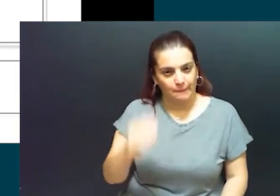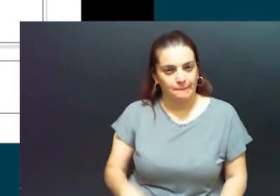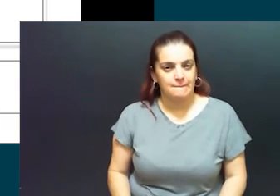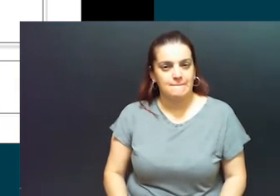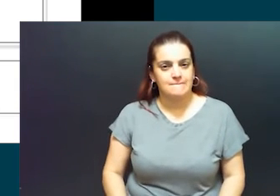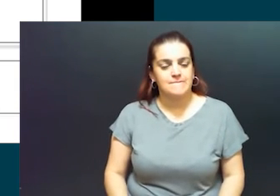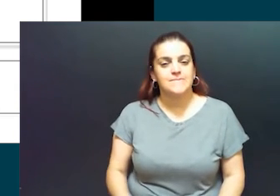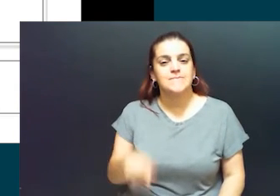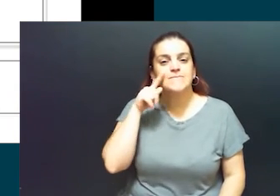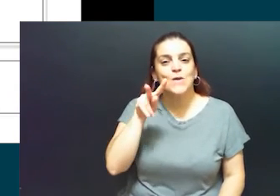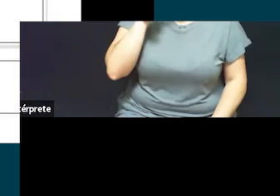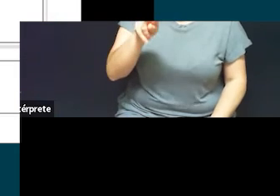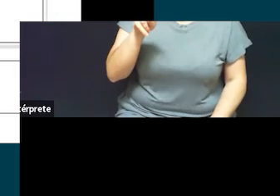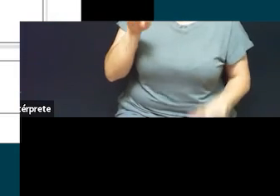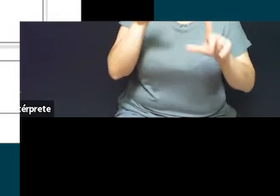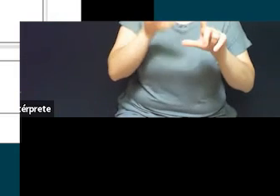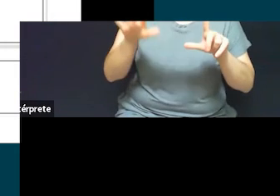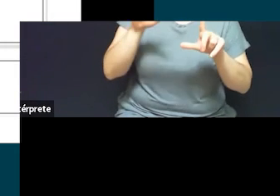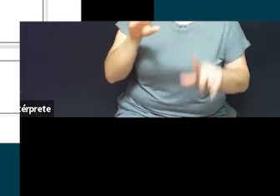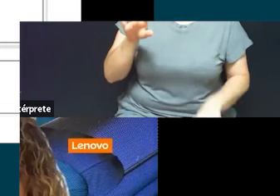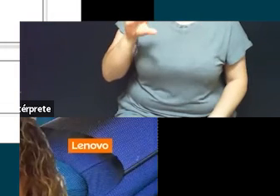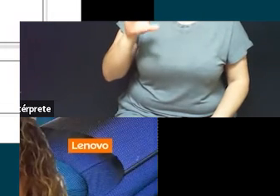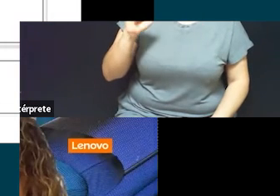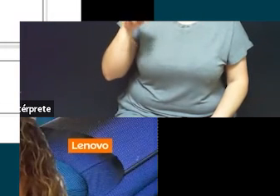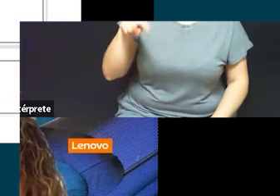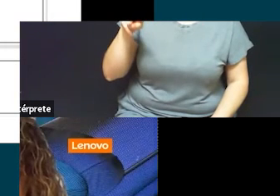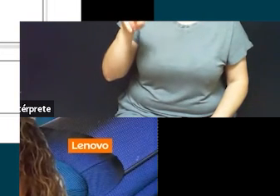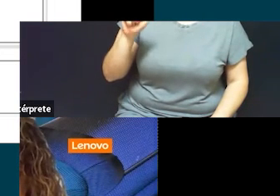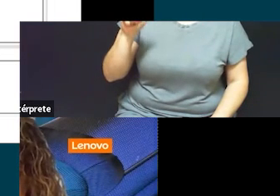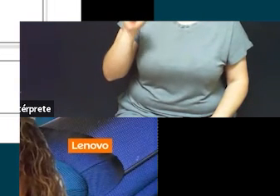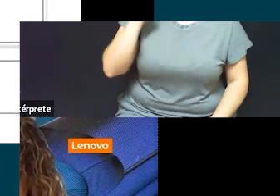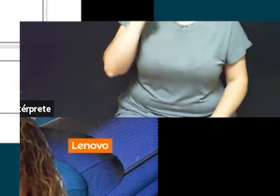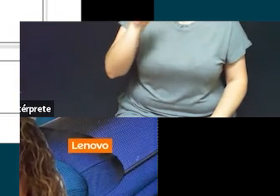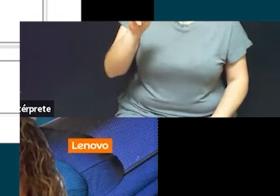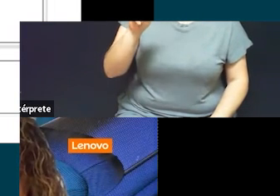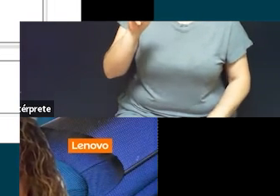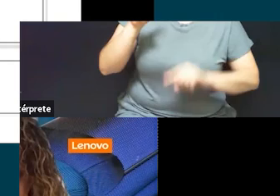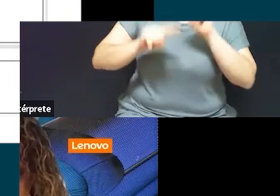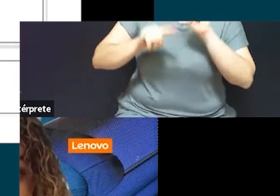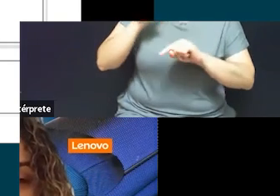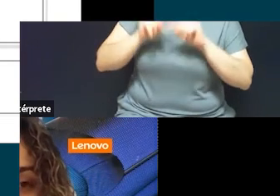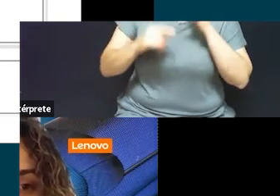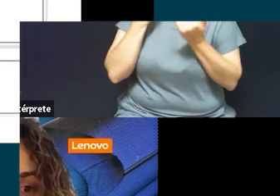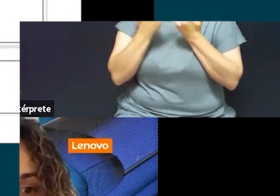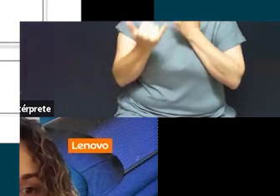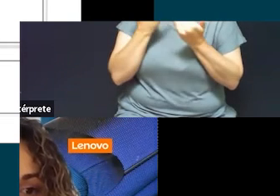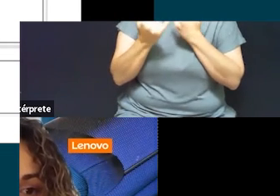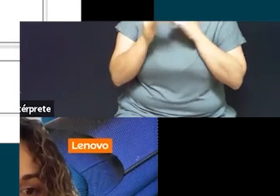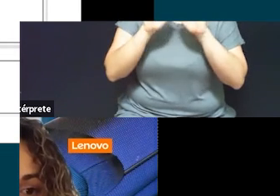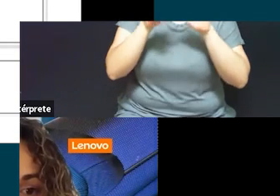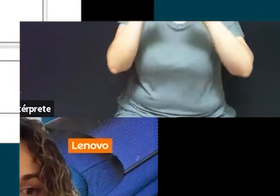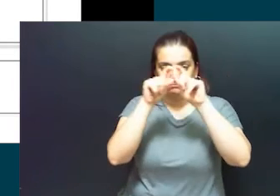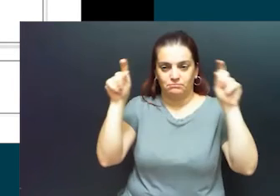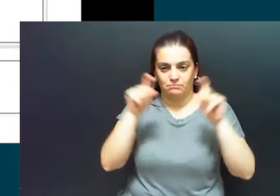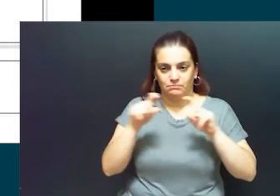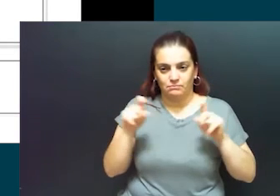no Canvas, né, na visão do Canvas, a gente chama de Canvas de visão de produto. Então, vou deixar um exemplo bem claro dele aqui. Nesse Canvas, ele traz a